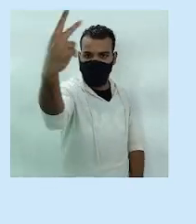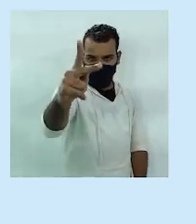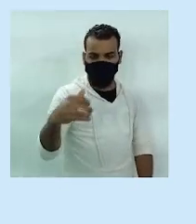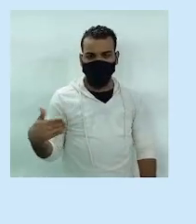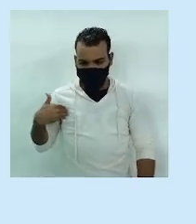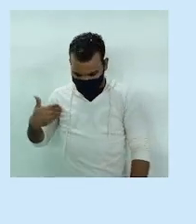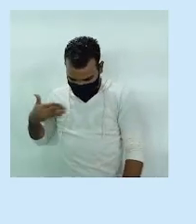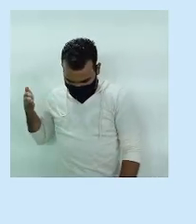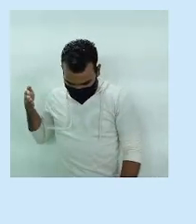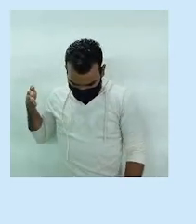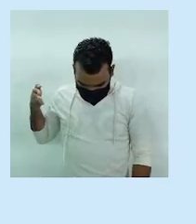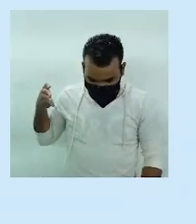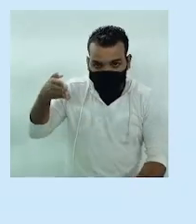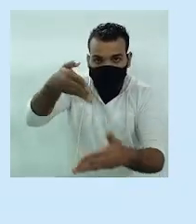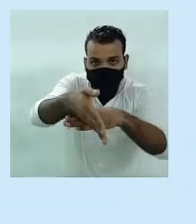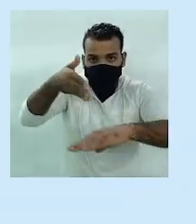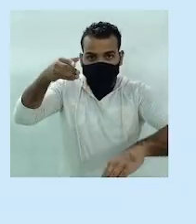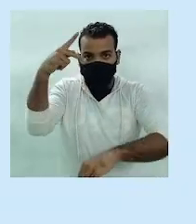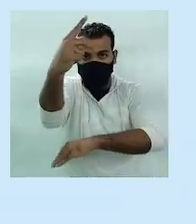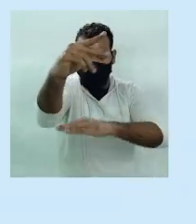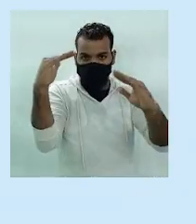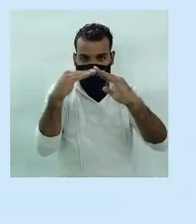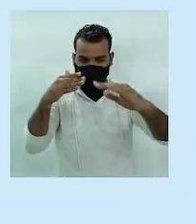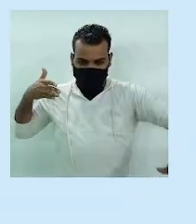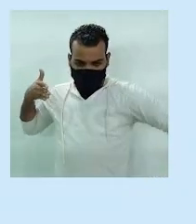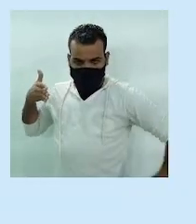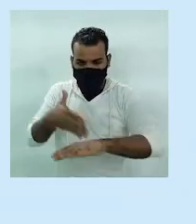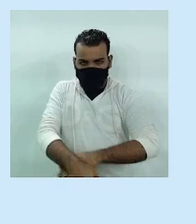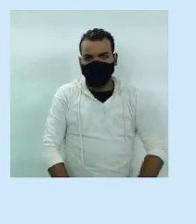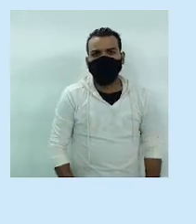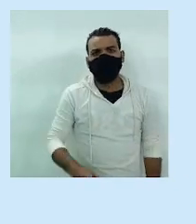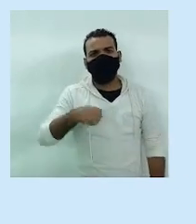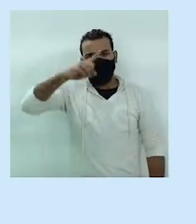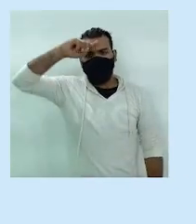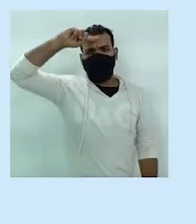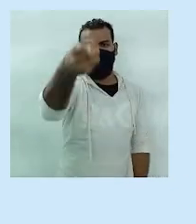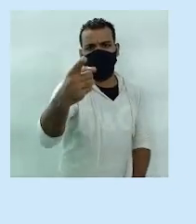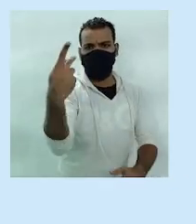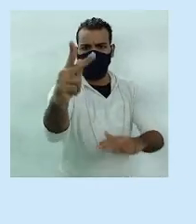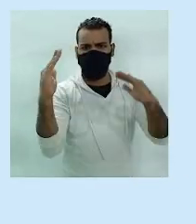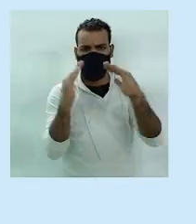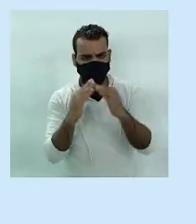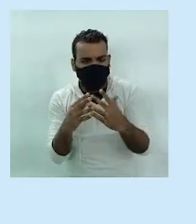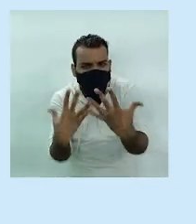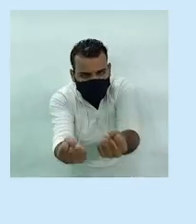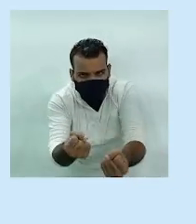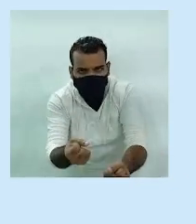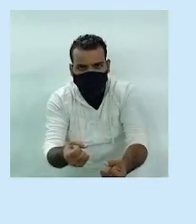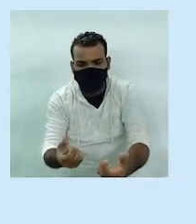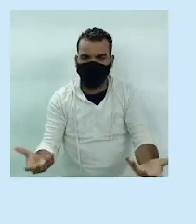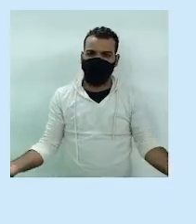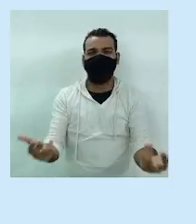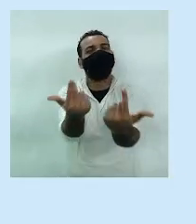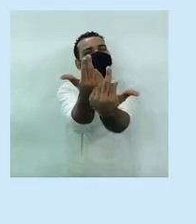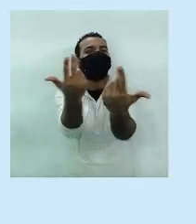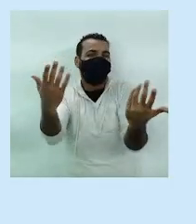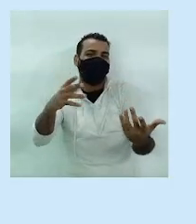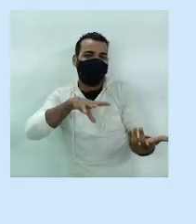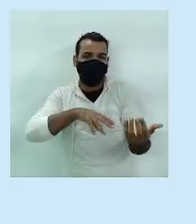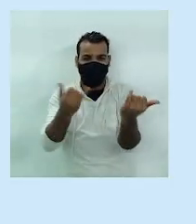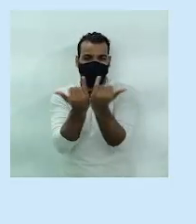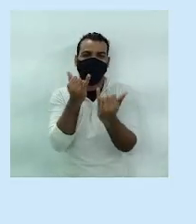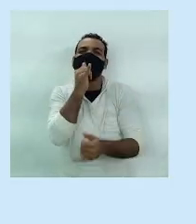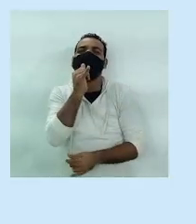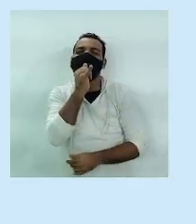uma dominação e espera que ele seja passivo para aceitar esse tipo de dominação. Não foi isso que